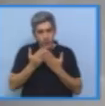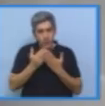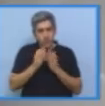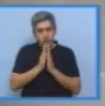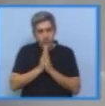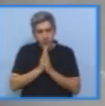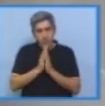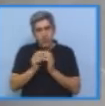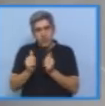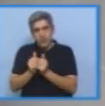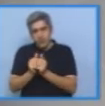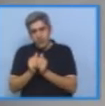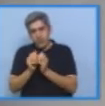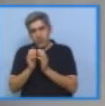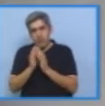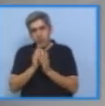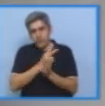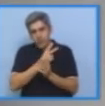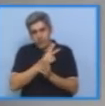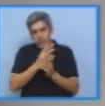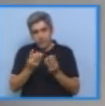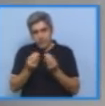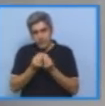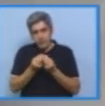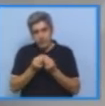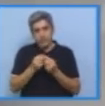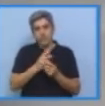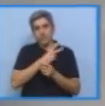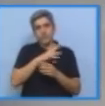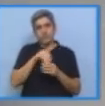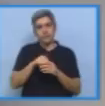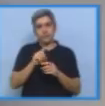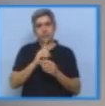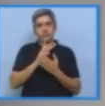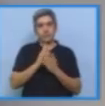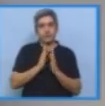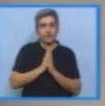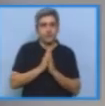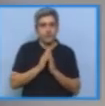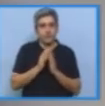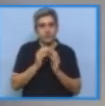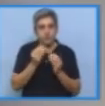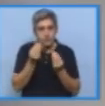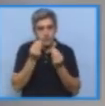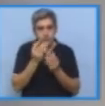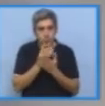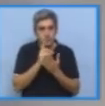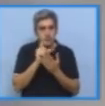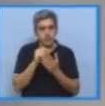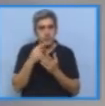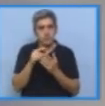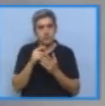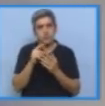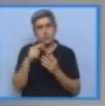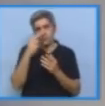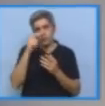pastoral que acompanha o estudo académico, não é? Nós na própria universidade não só seminaristas que estudam, portanto temos também